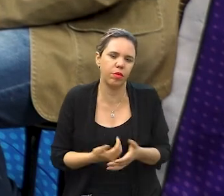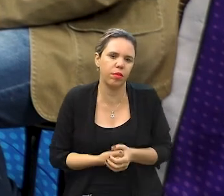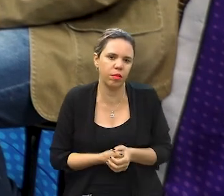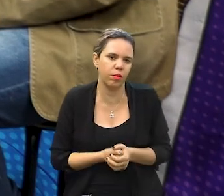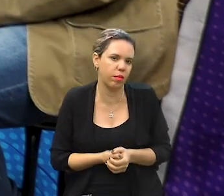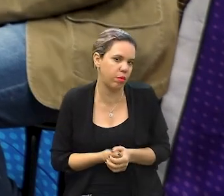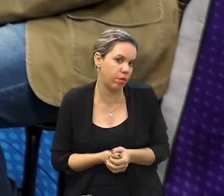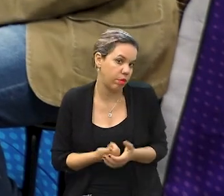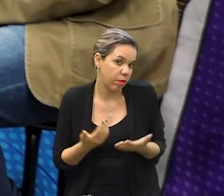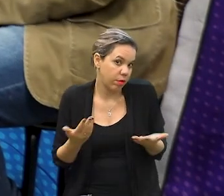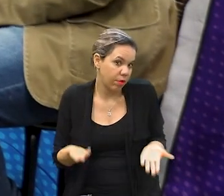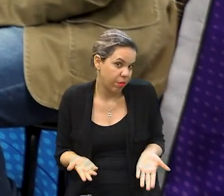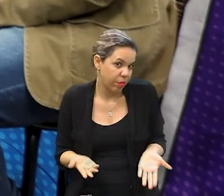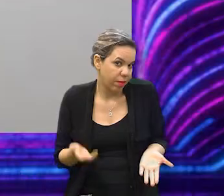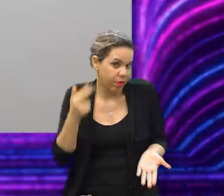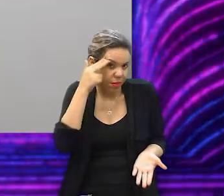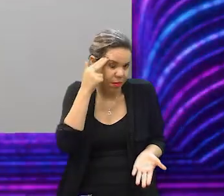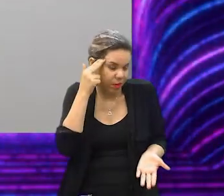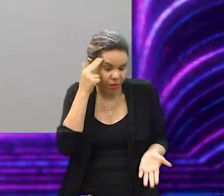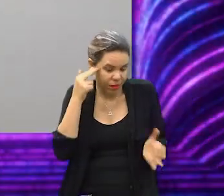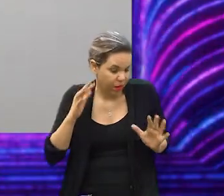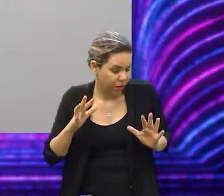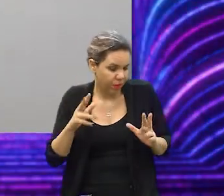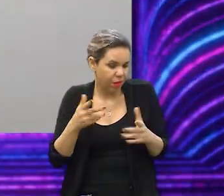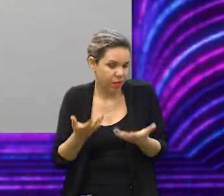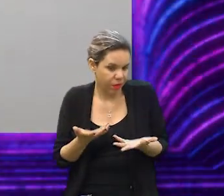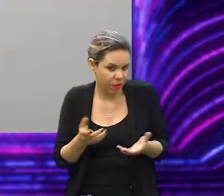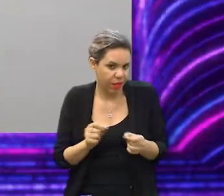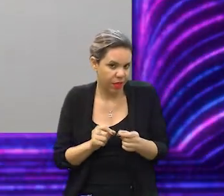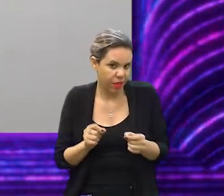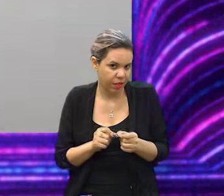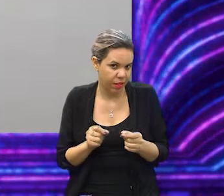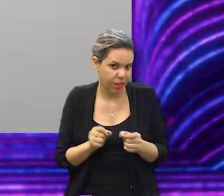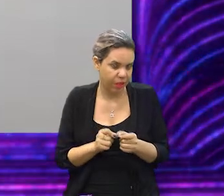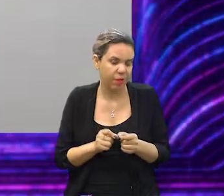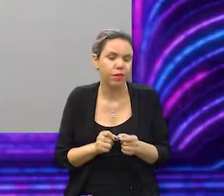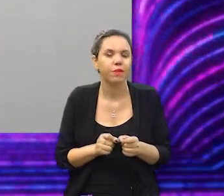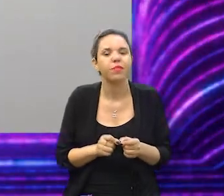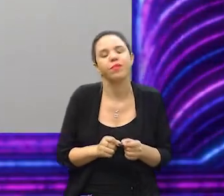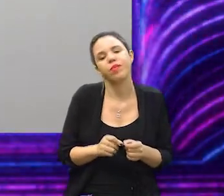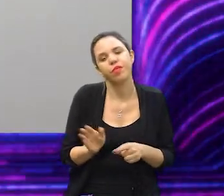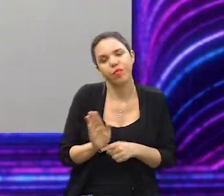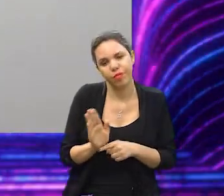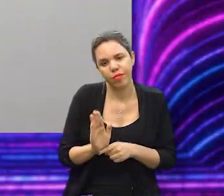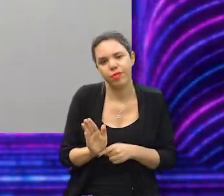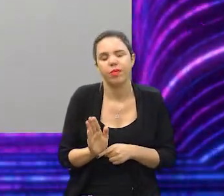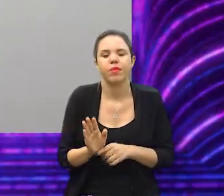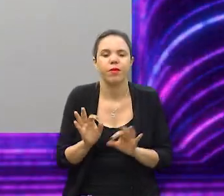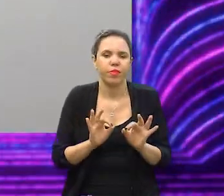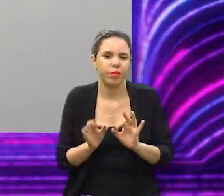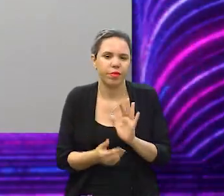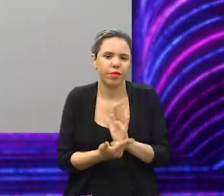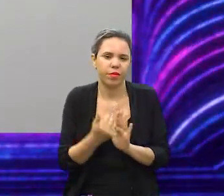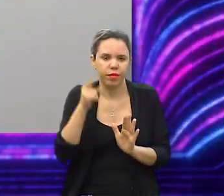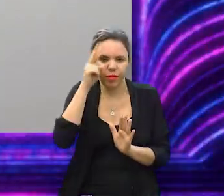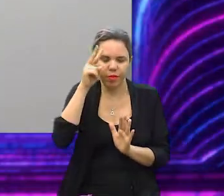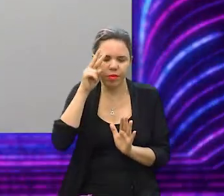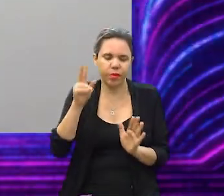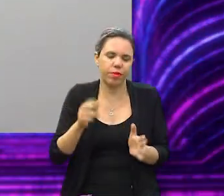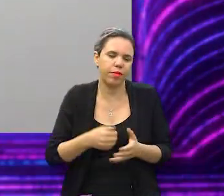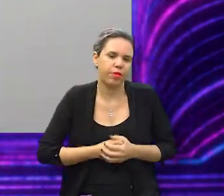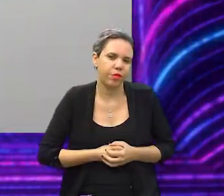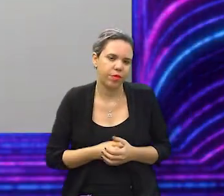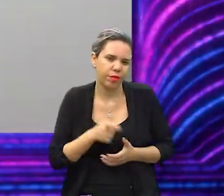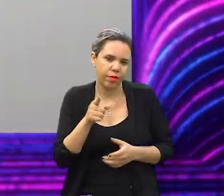Olha, acho que é um sonho de consumo fazer um live action, fazer uma animação de uma história, né? De